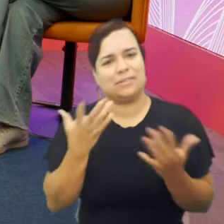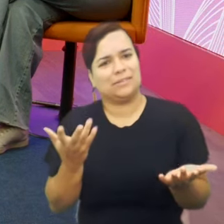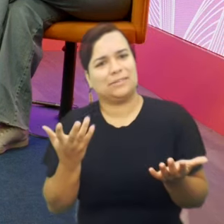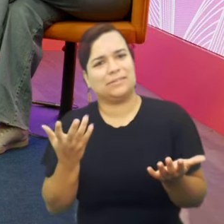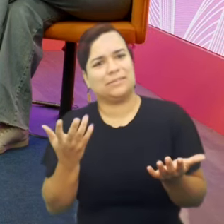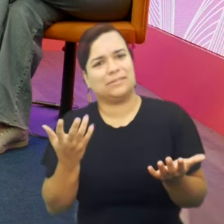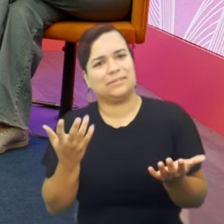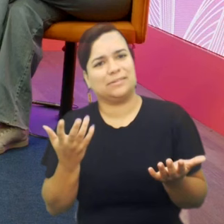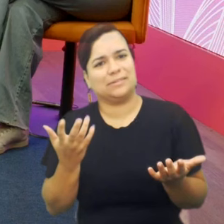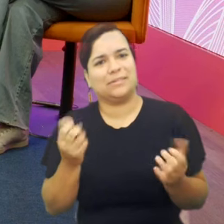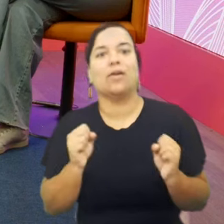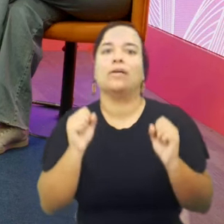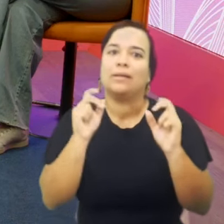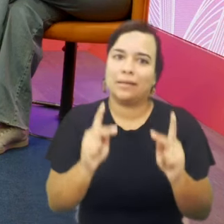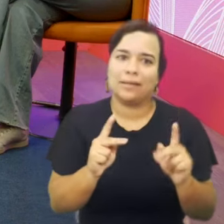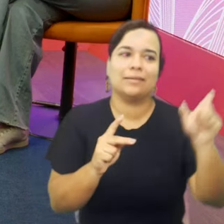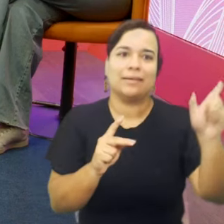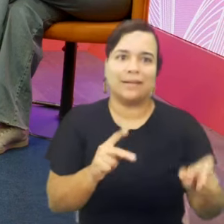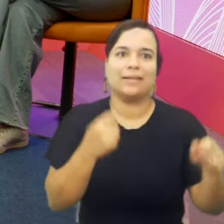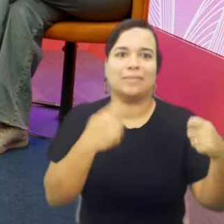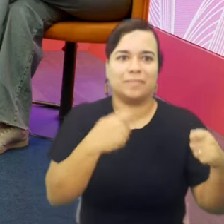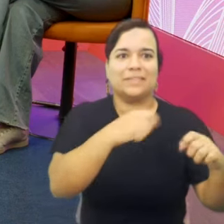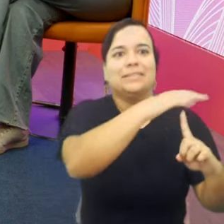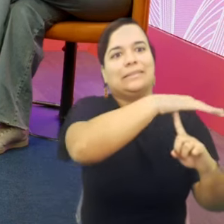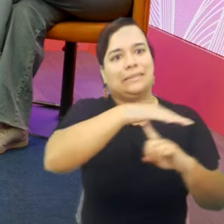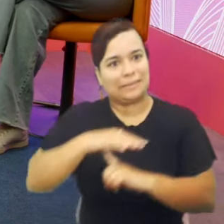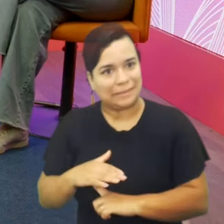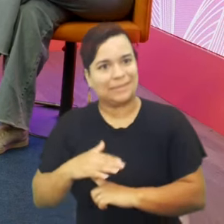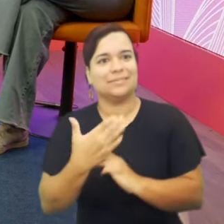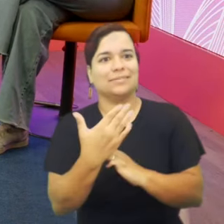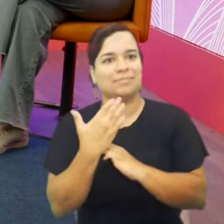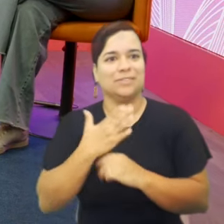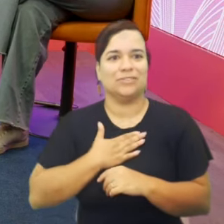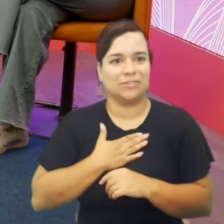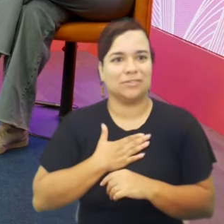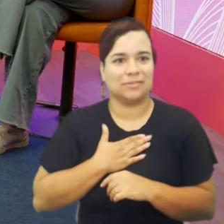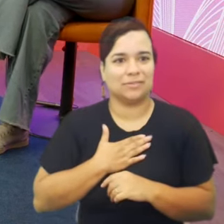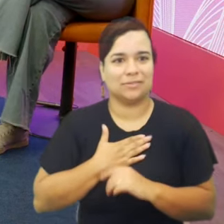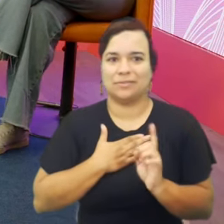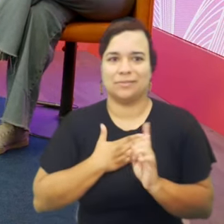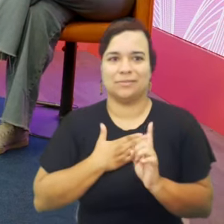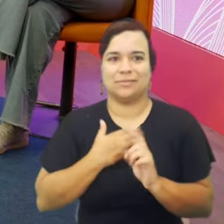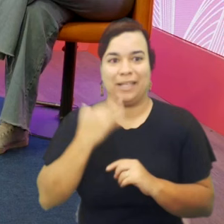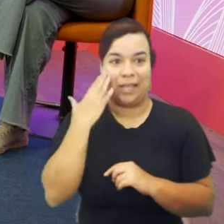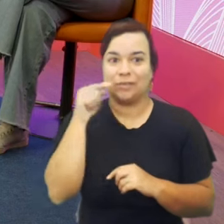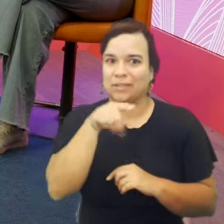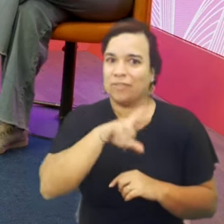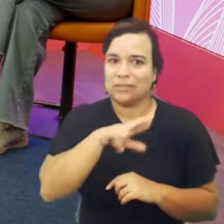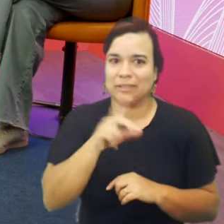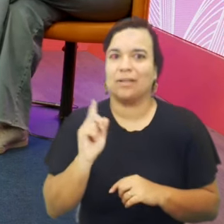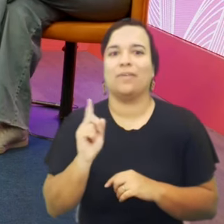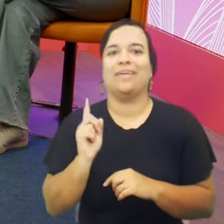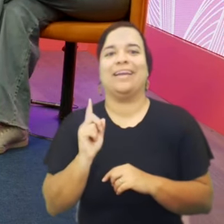impostora. Porque ao invés de me pôr pra cima, ele tem que me pôr pra baixo. Adorei. Não, eu já sei que você não é tudo isso.